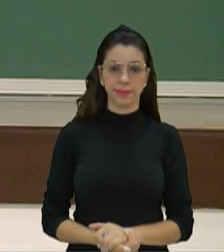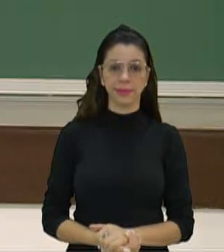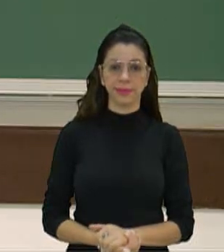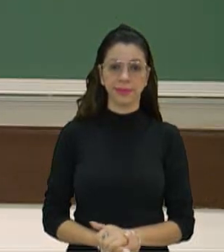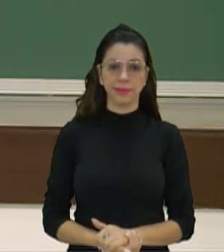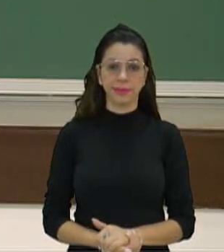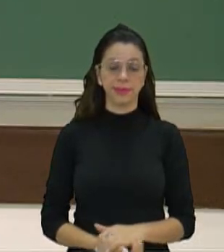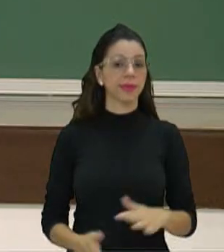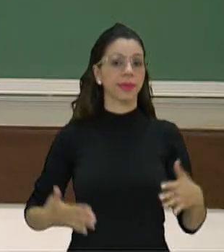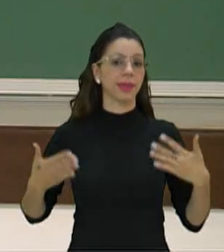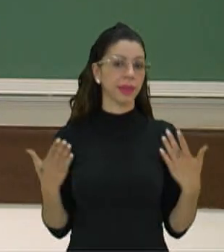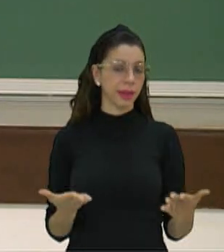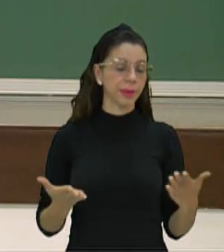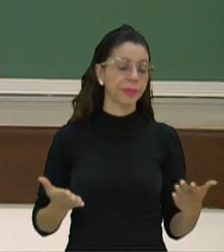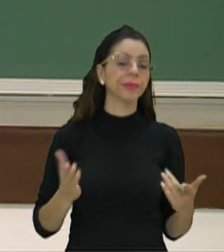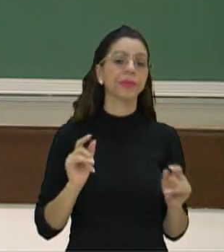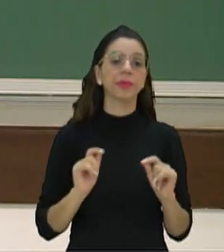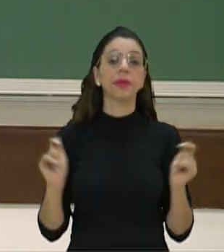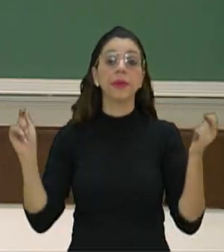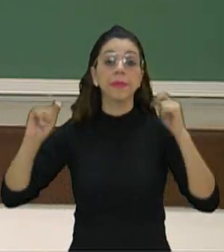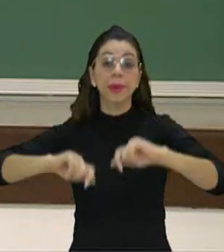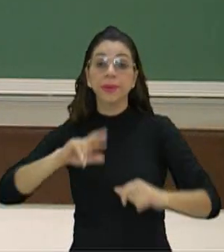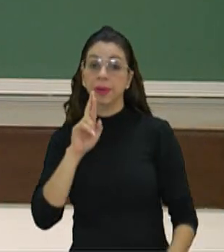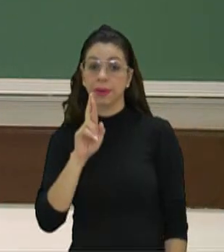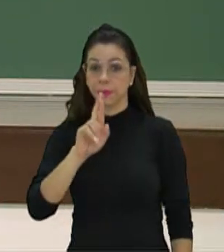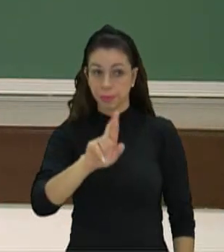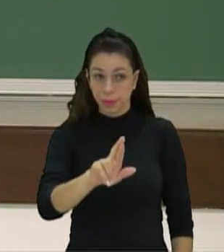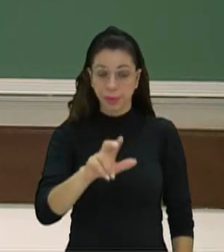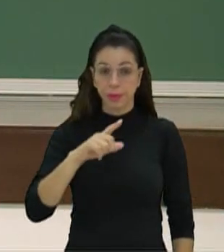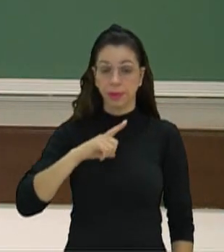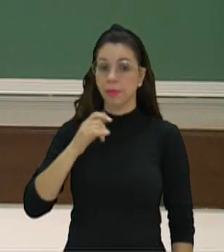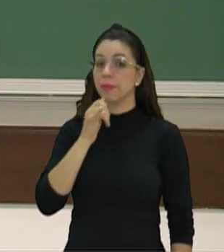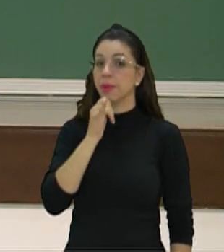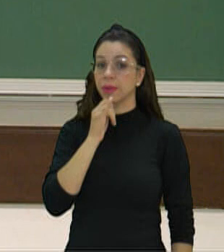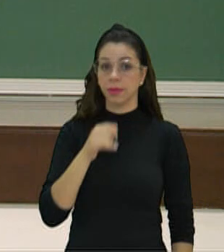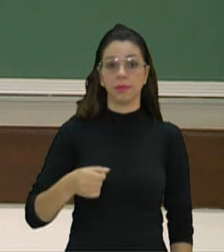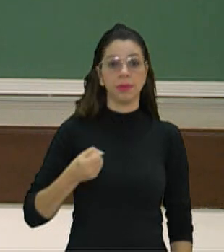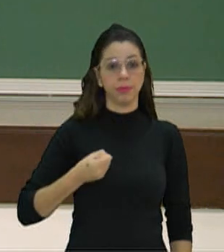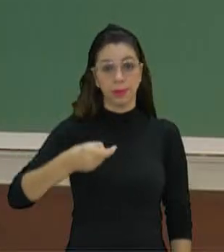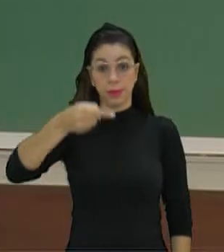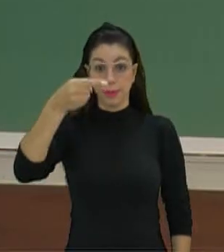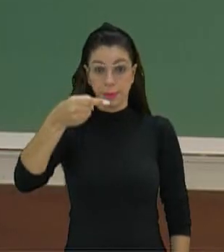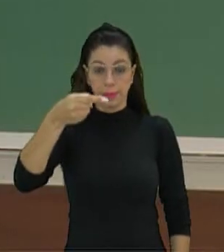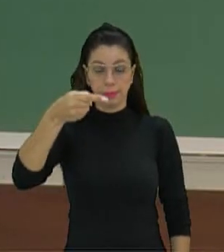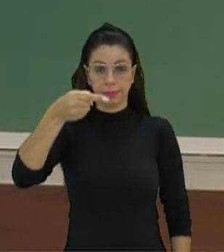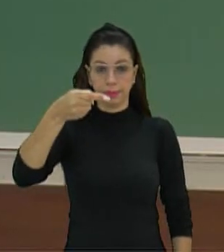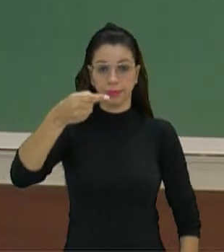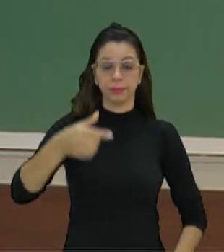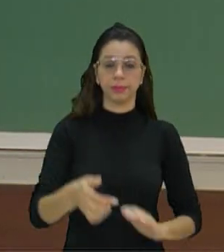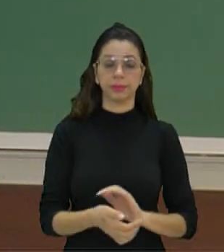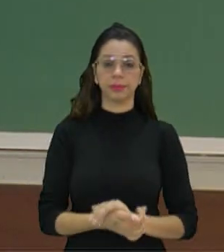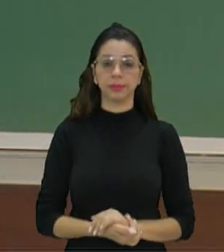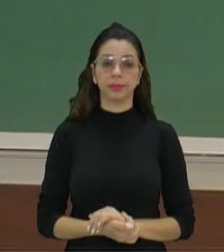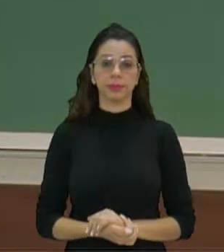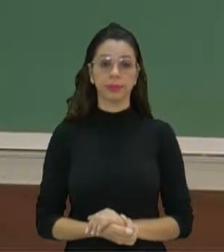Bom, então assim, das possibilidades de respostas que você tem, por exemplo, da número 1, do you believe education can change someone's